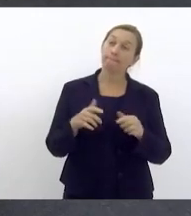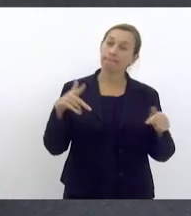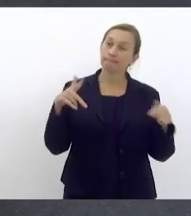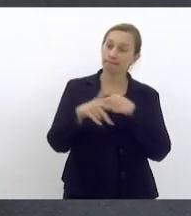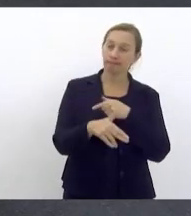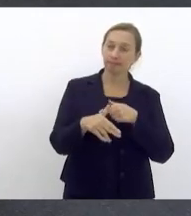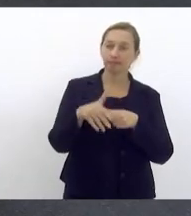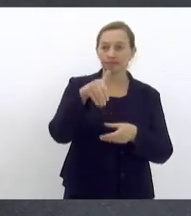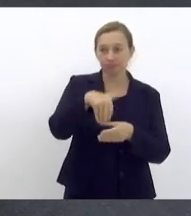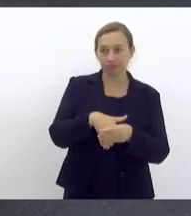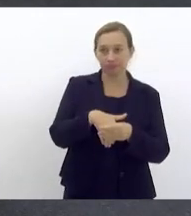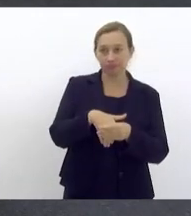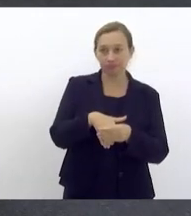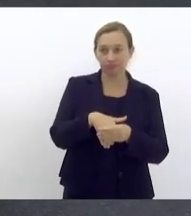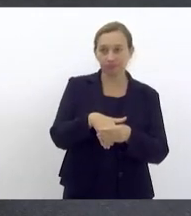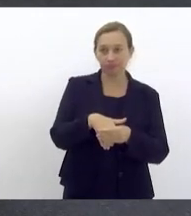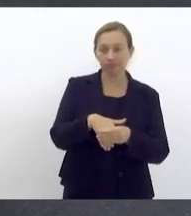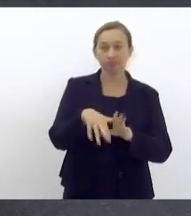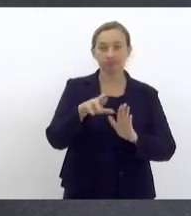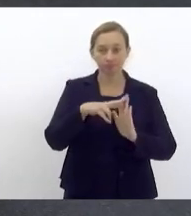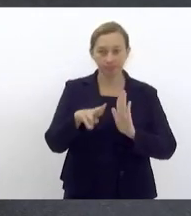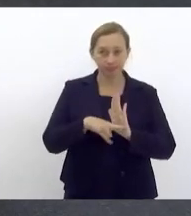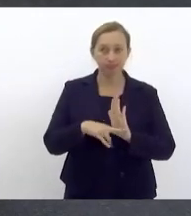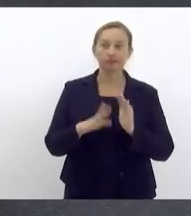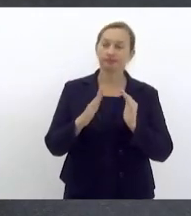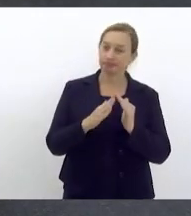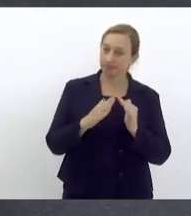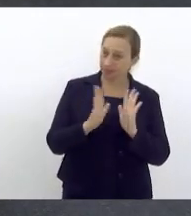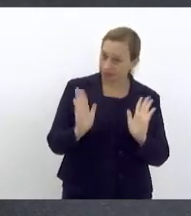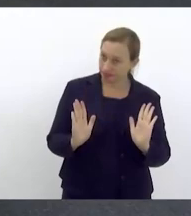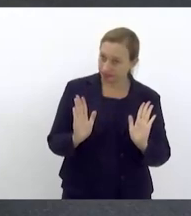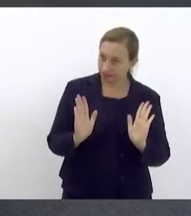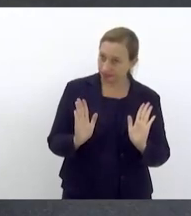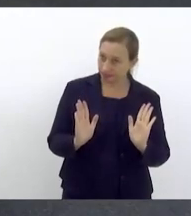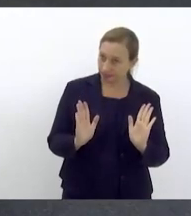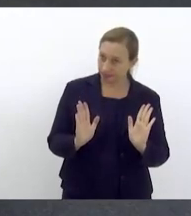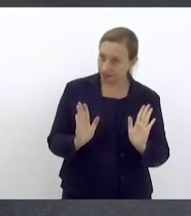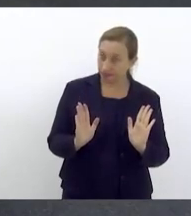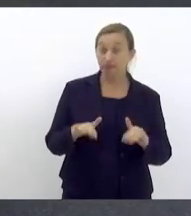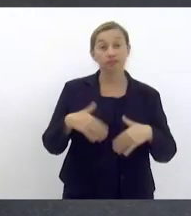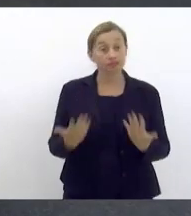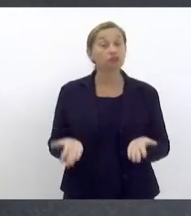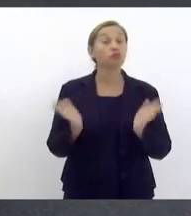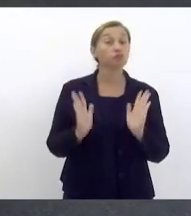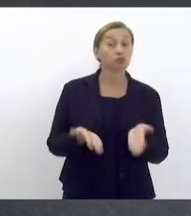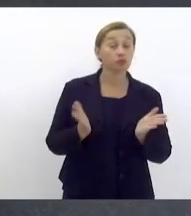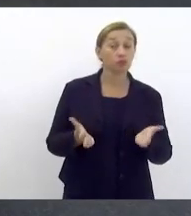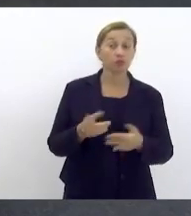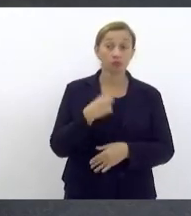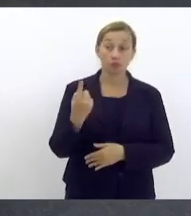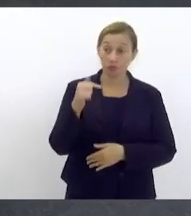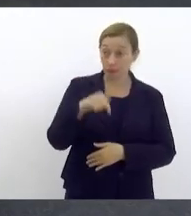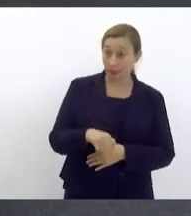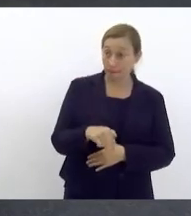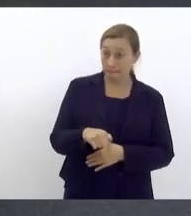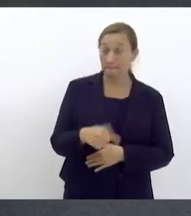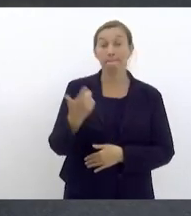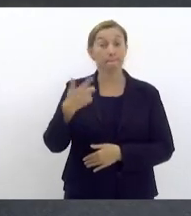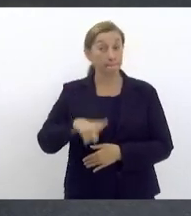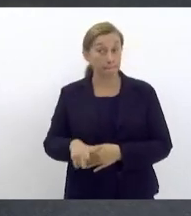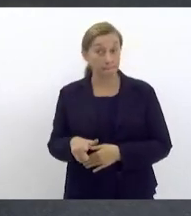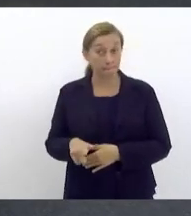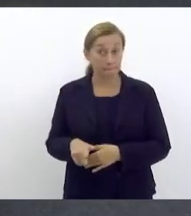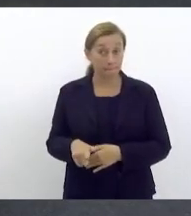a votação regimentalmente falando politicamente falando então nem nem se diga Então hoje nós aqui estamos de novo